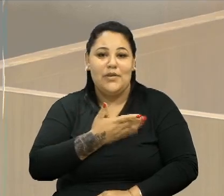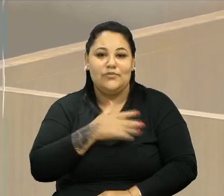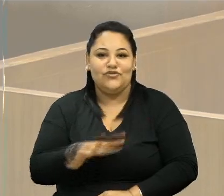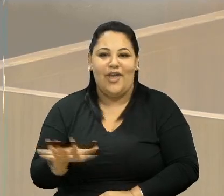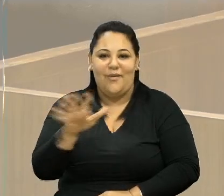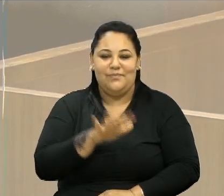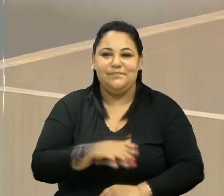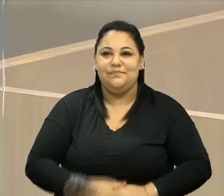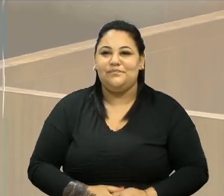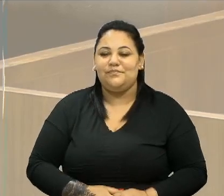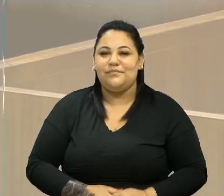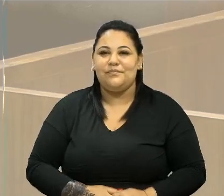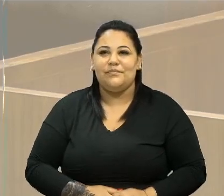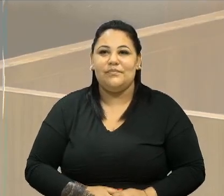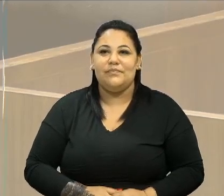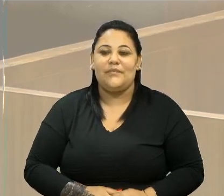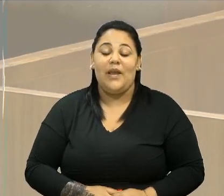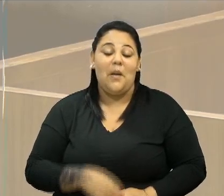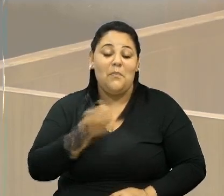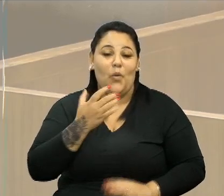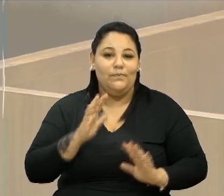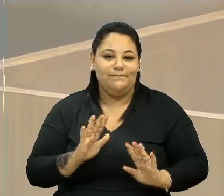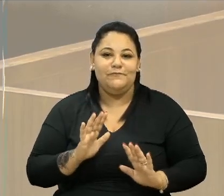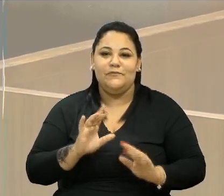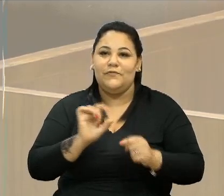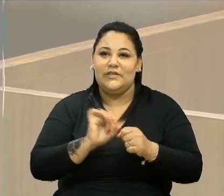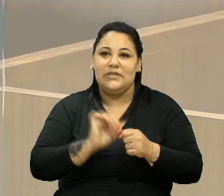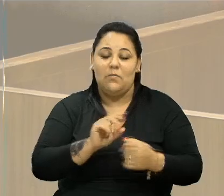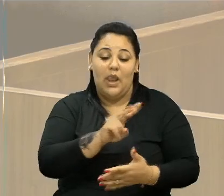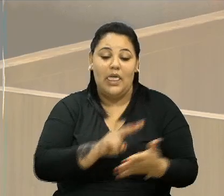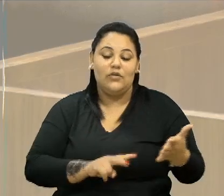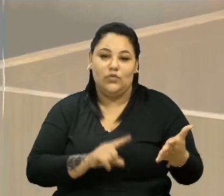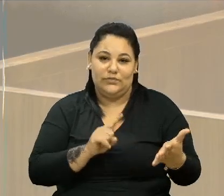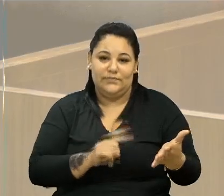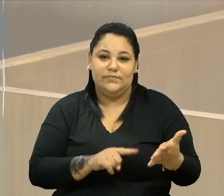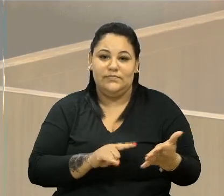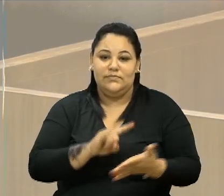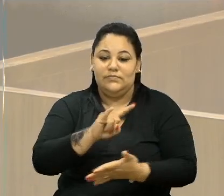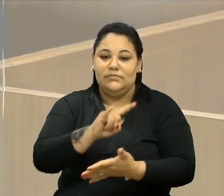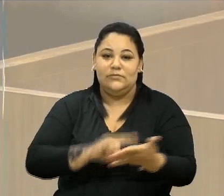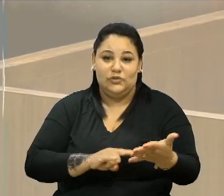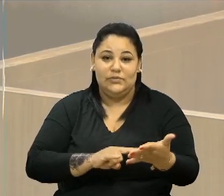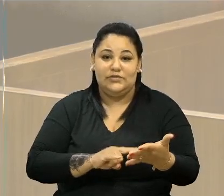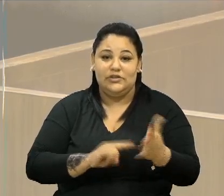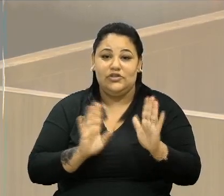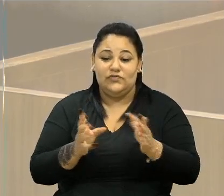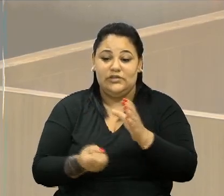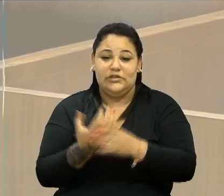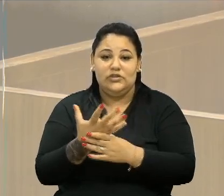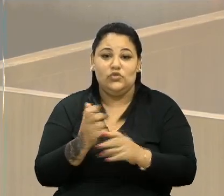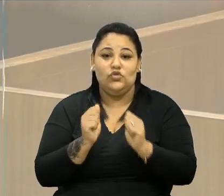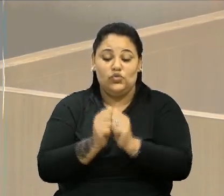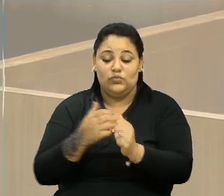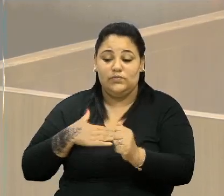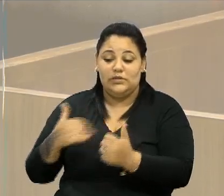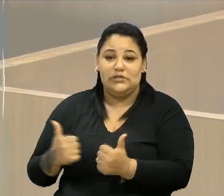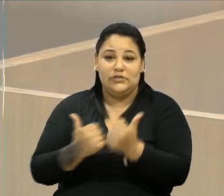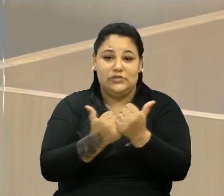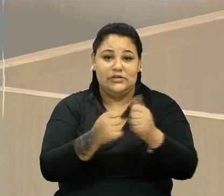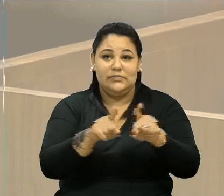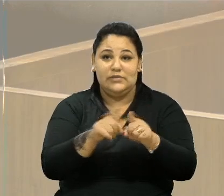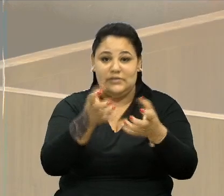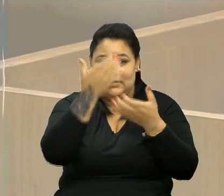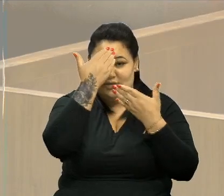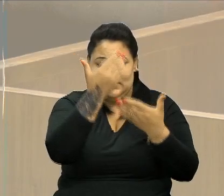presidente, eu vou me deter aqui a uma leitura, né, de um documento que a gente produziu junto à minha assessoria. Eu quero agradecer a